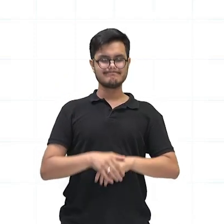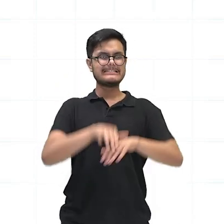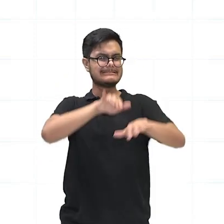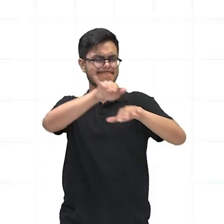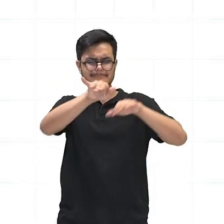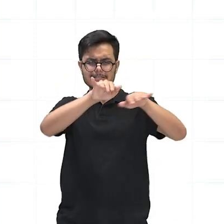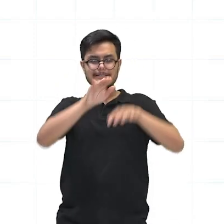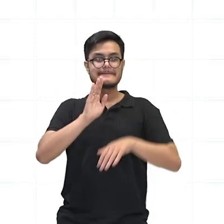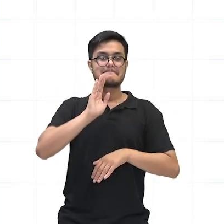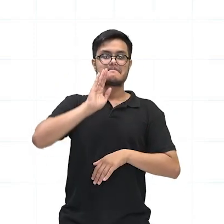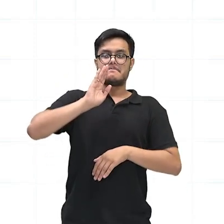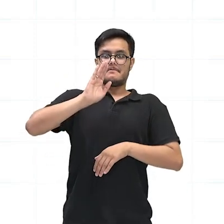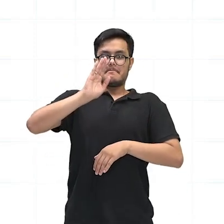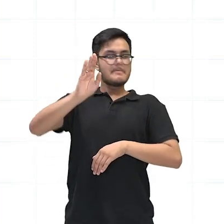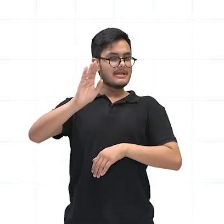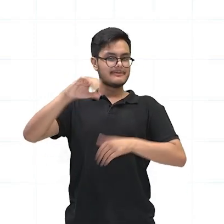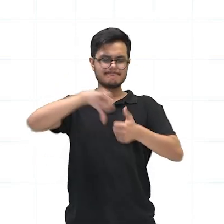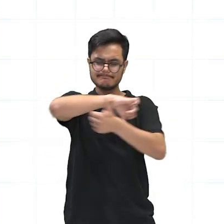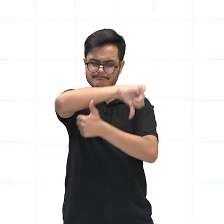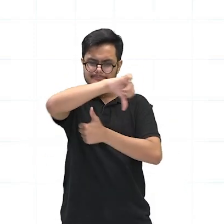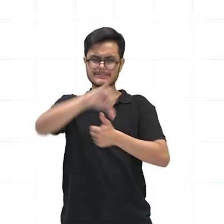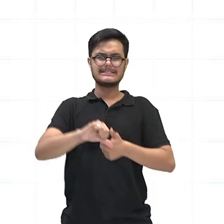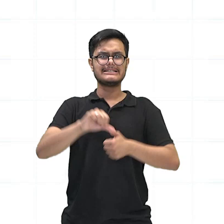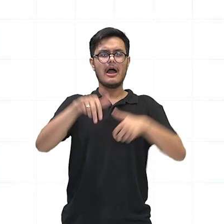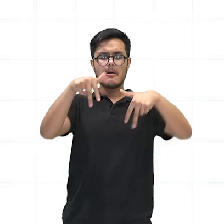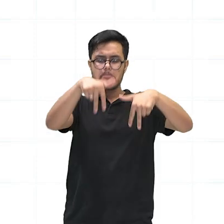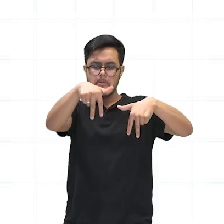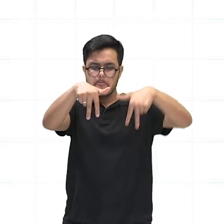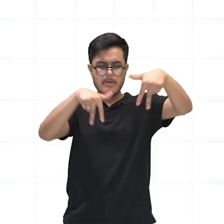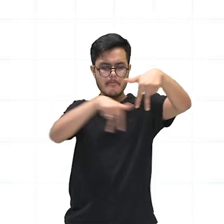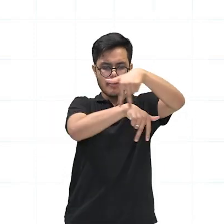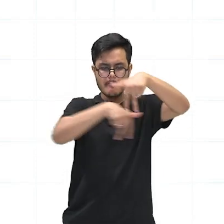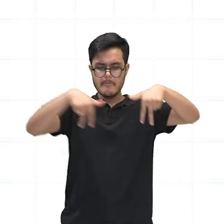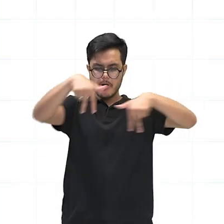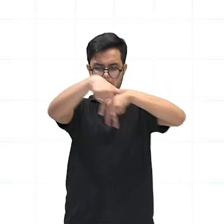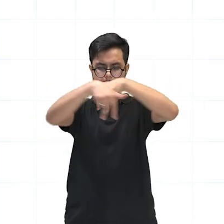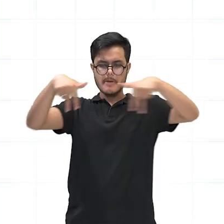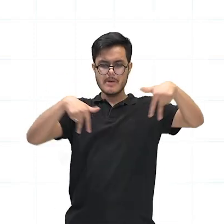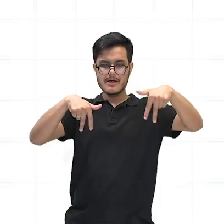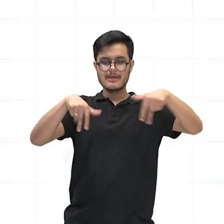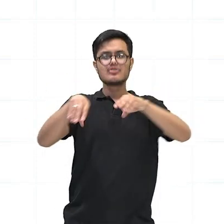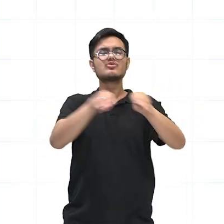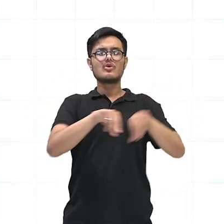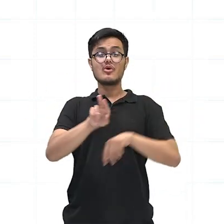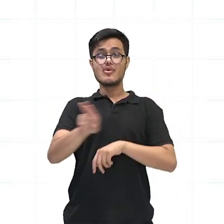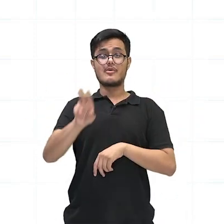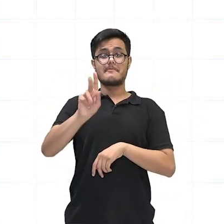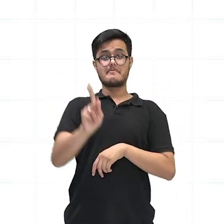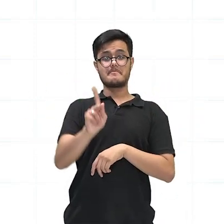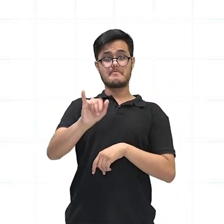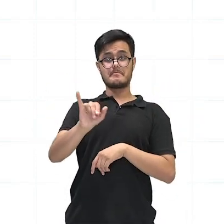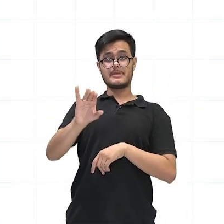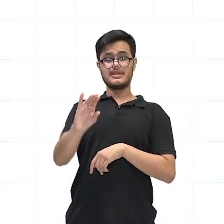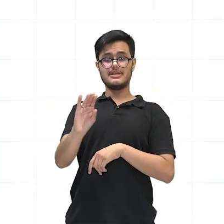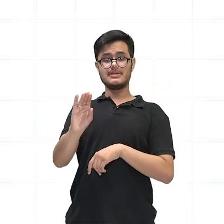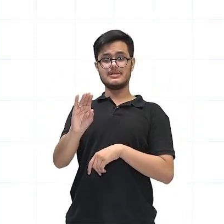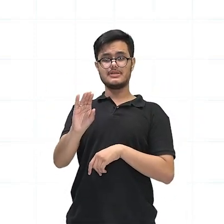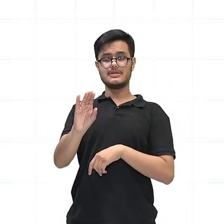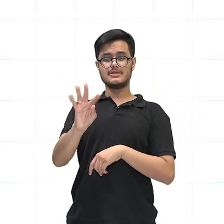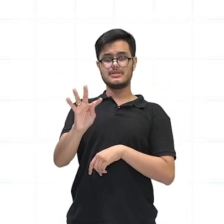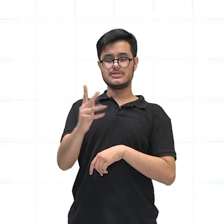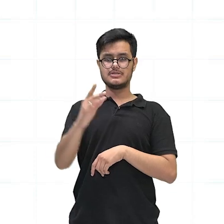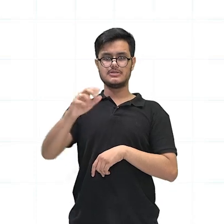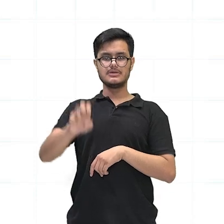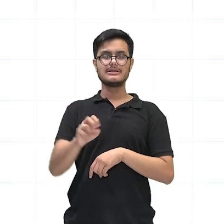do jogo, que é justamente essa troca de base, né? E na extremidade do pitch há 3 tacos de madeiras com